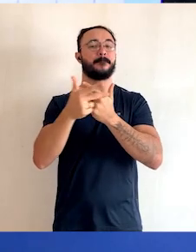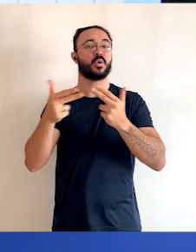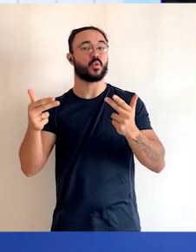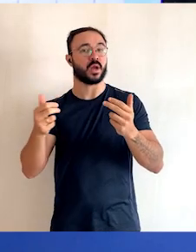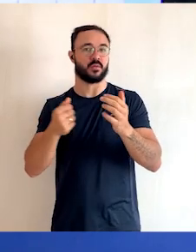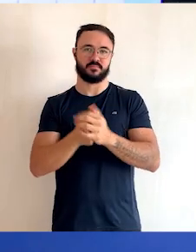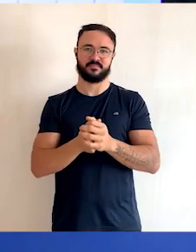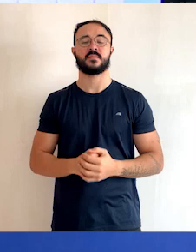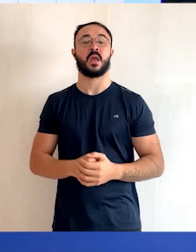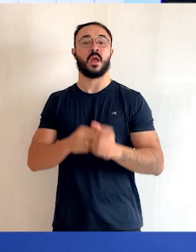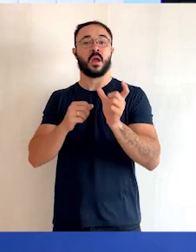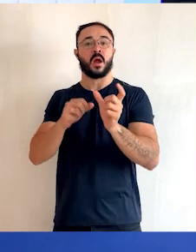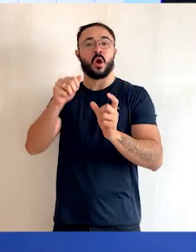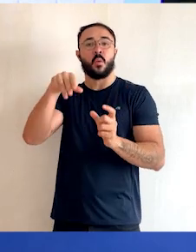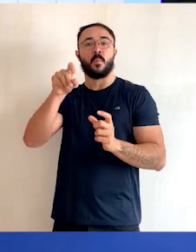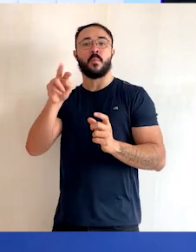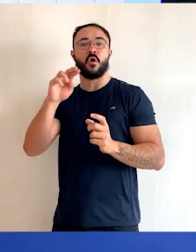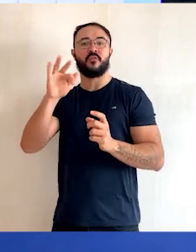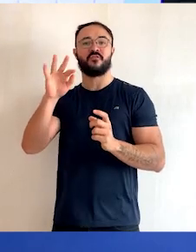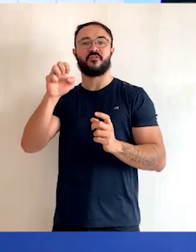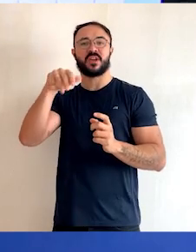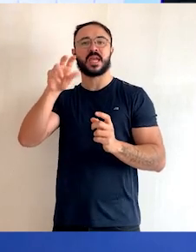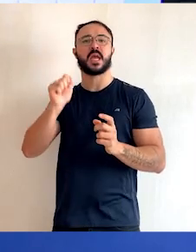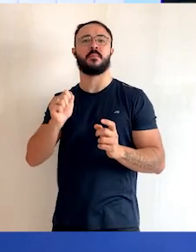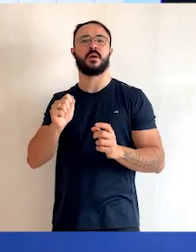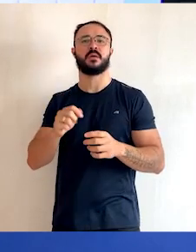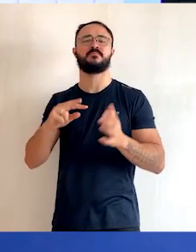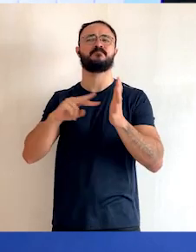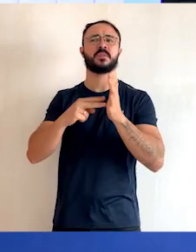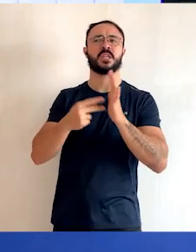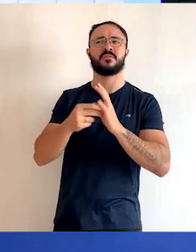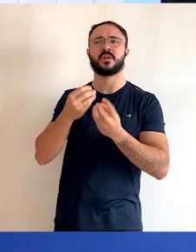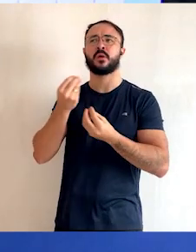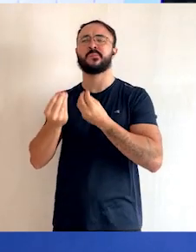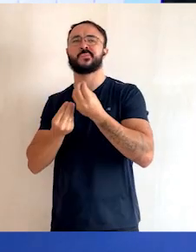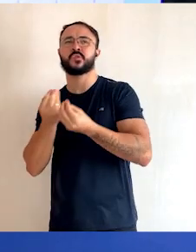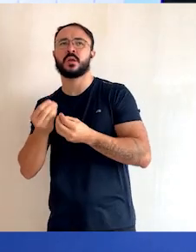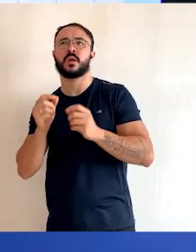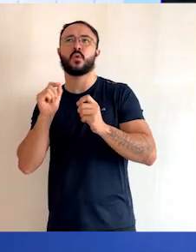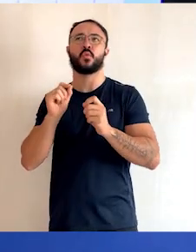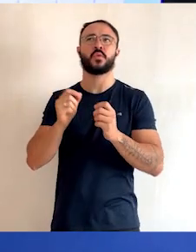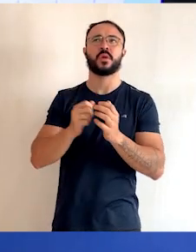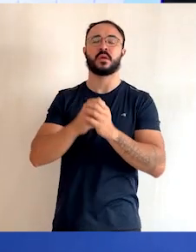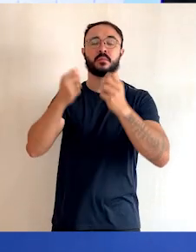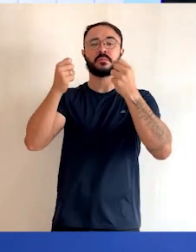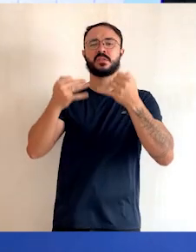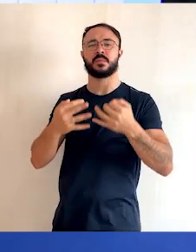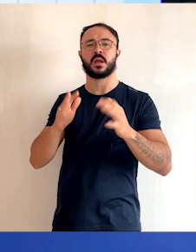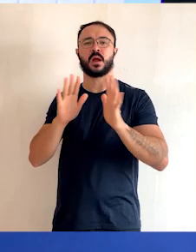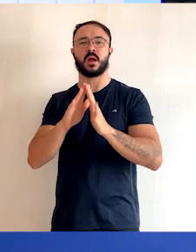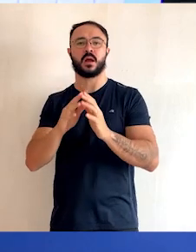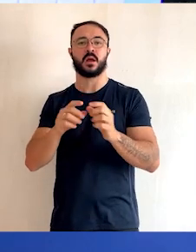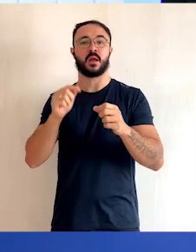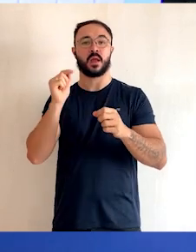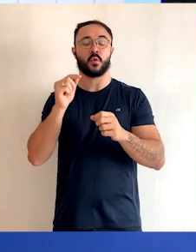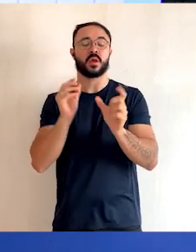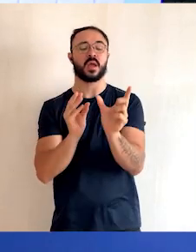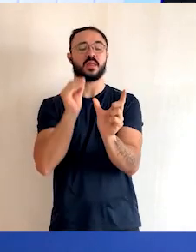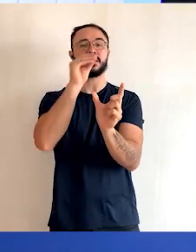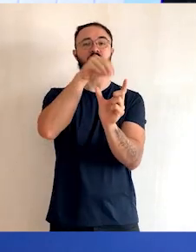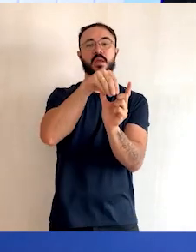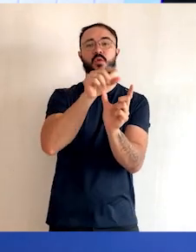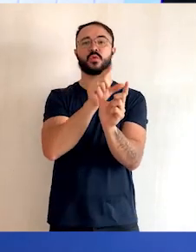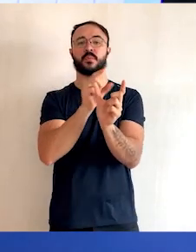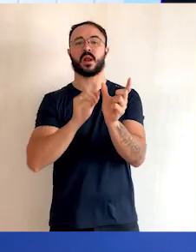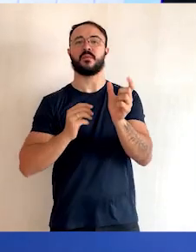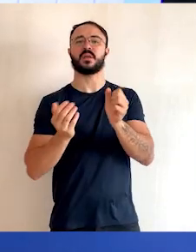Os morfemas, também chamados de elementos mórficos, são unidades ou elementos de significação que formam as palavras,